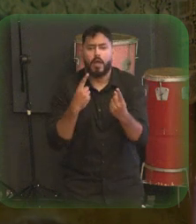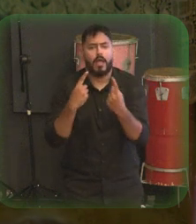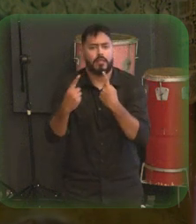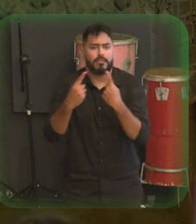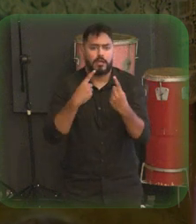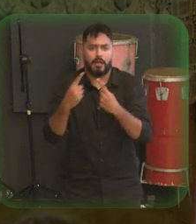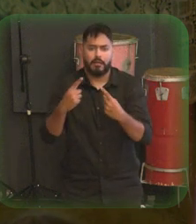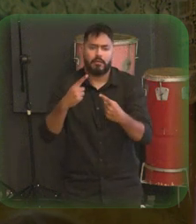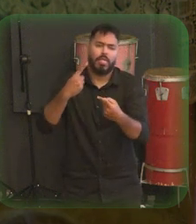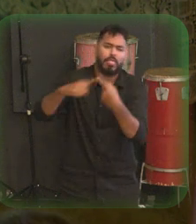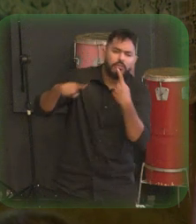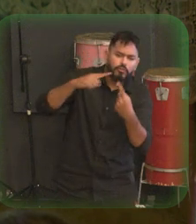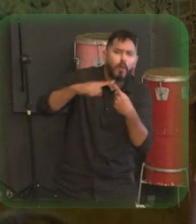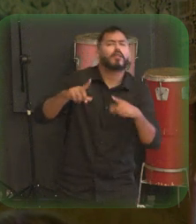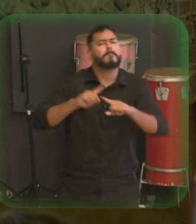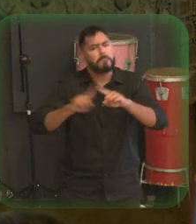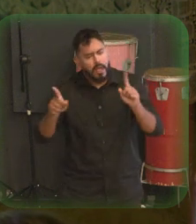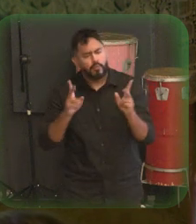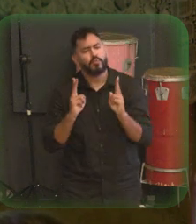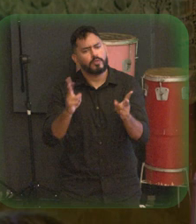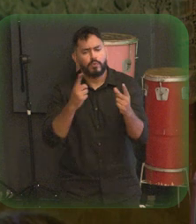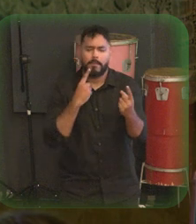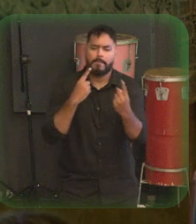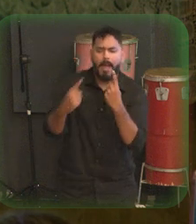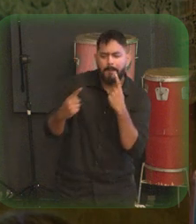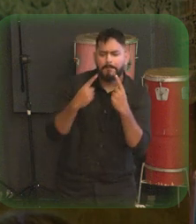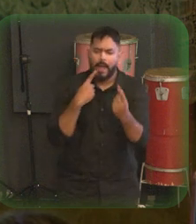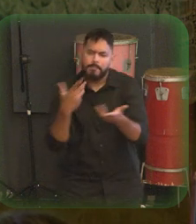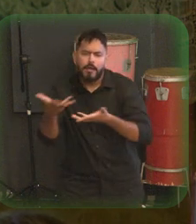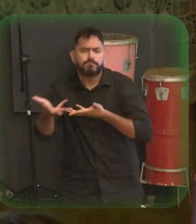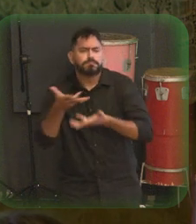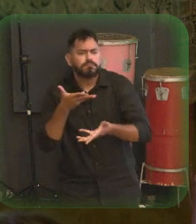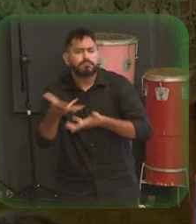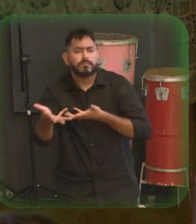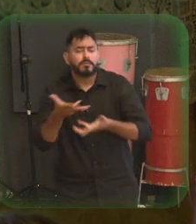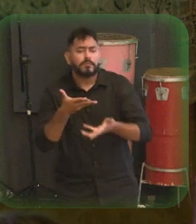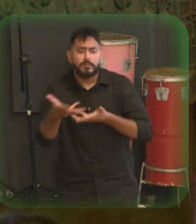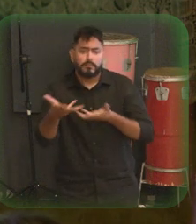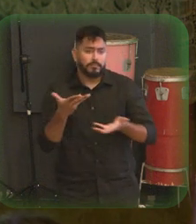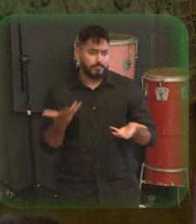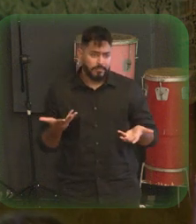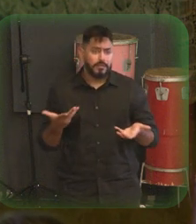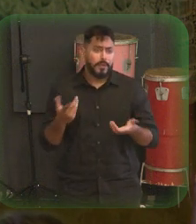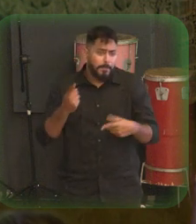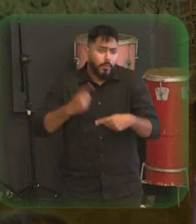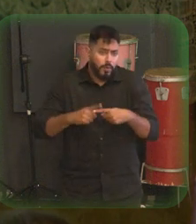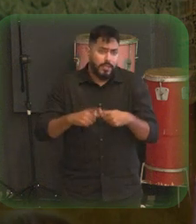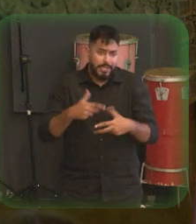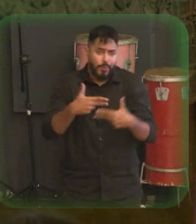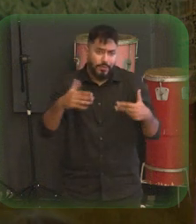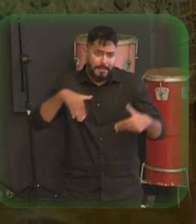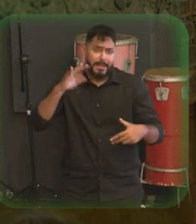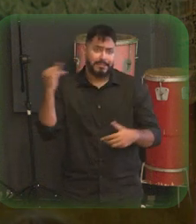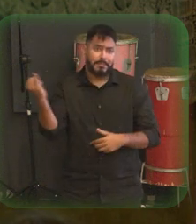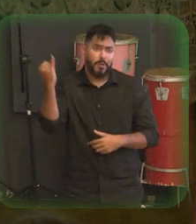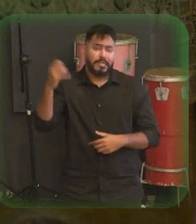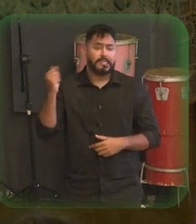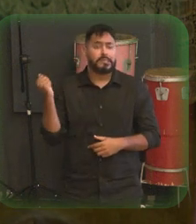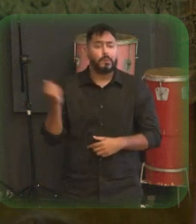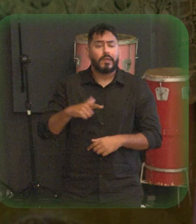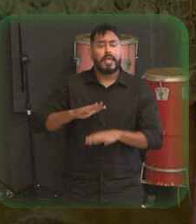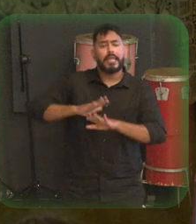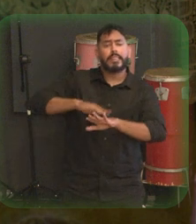as discordâncias que nós tivemos. Porque existem coisas que nos ultrapassam, que nos superam. E o que nos